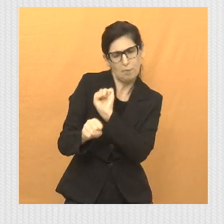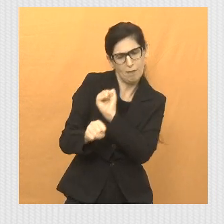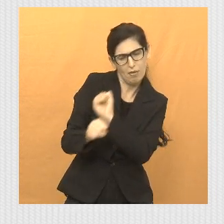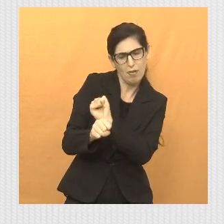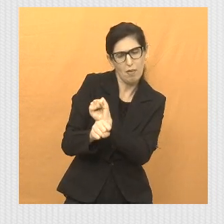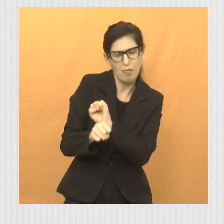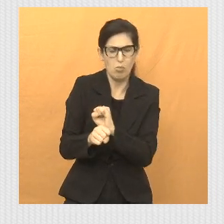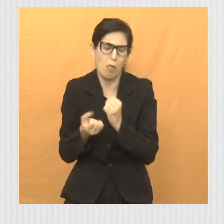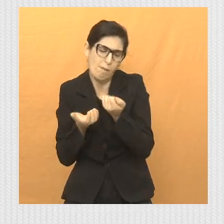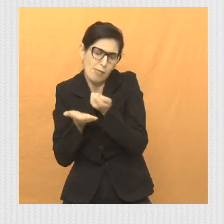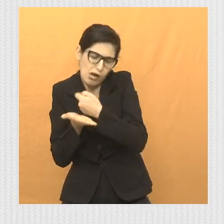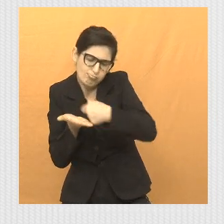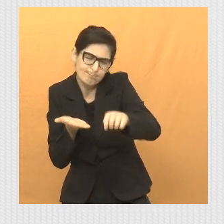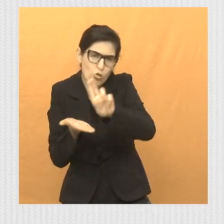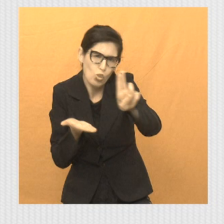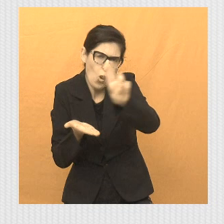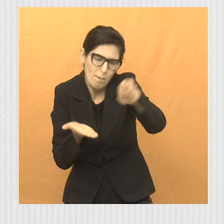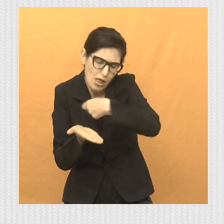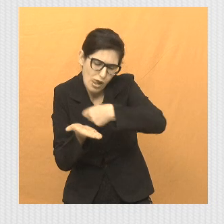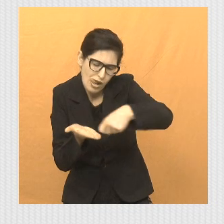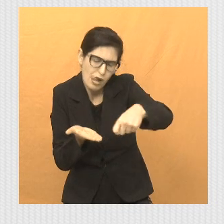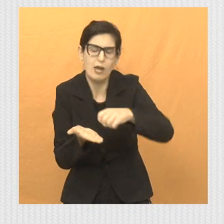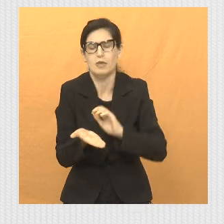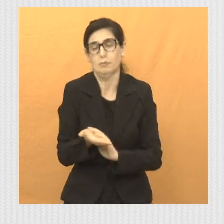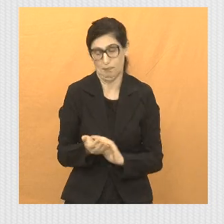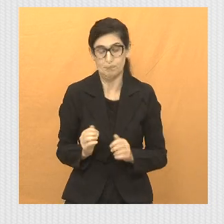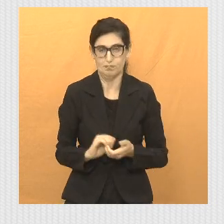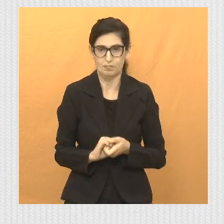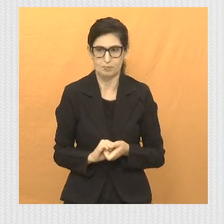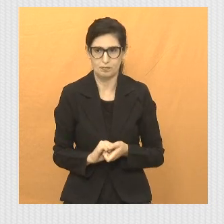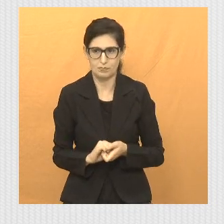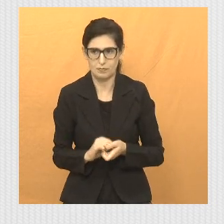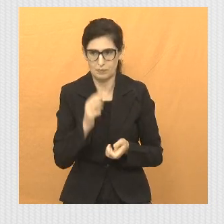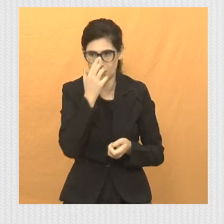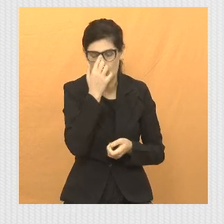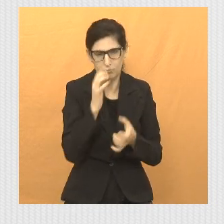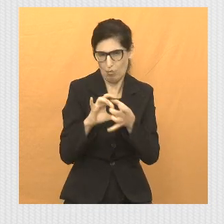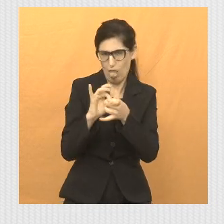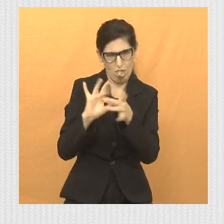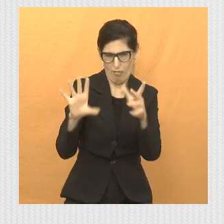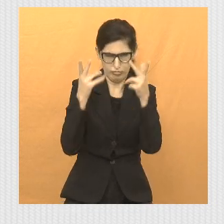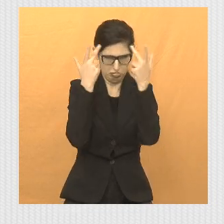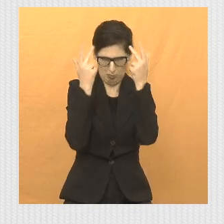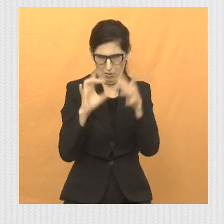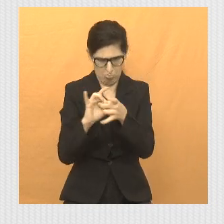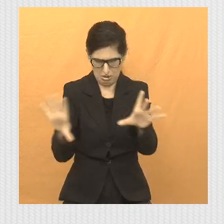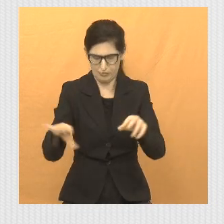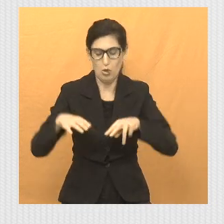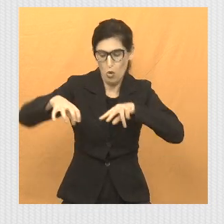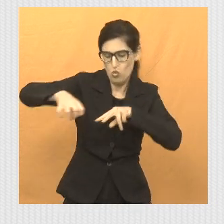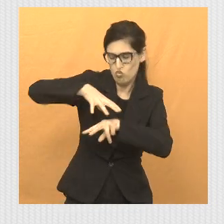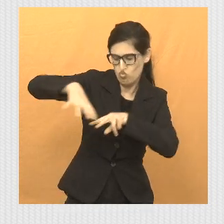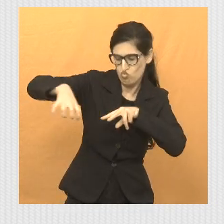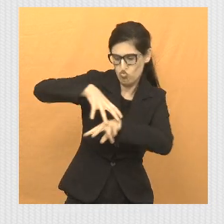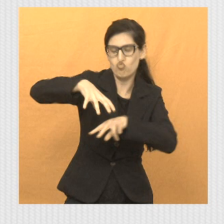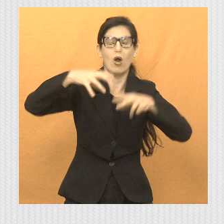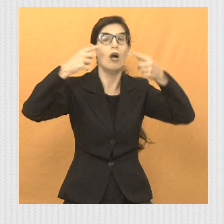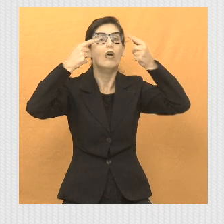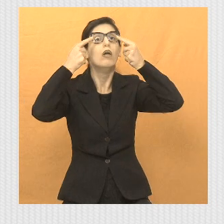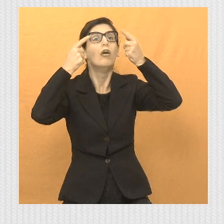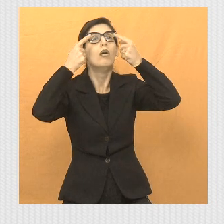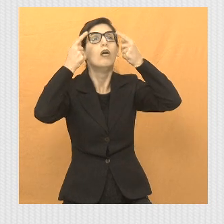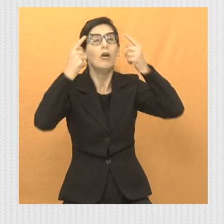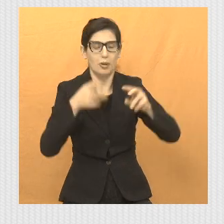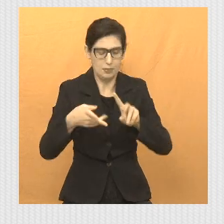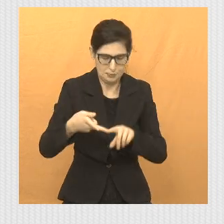o agendamento realizado, ou seja, são considerados demanda livre. Tomografia ocular,